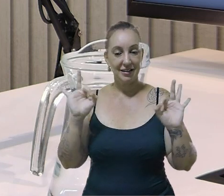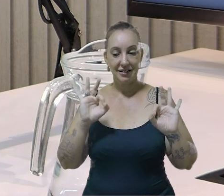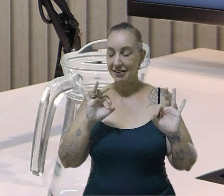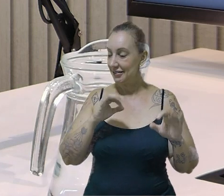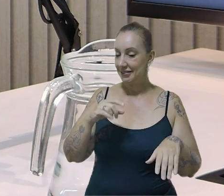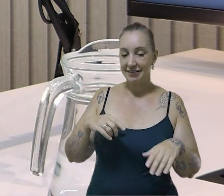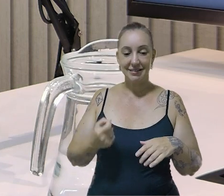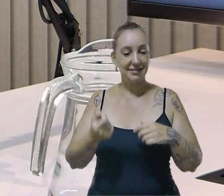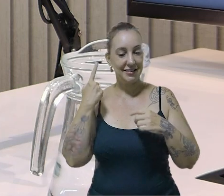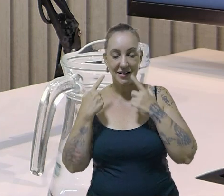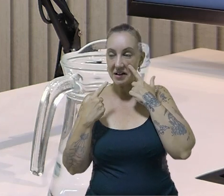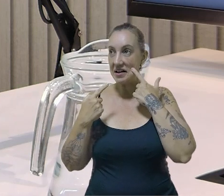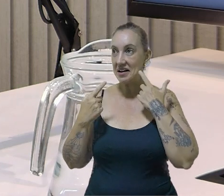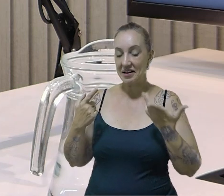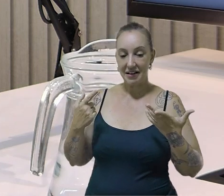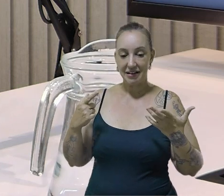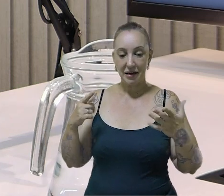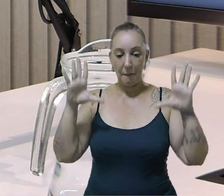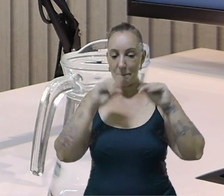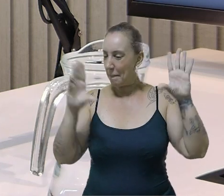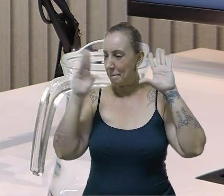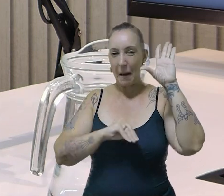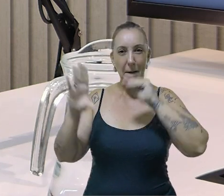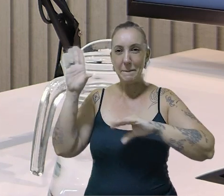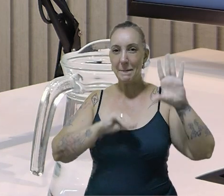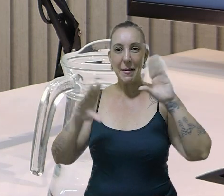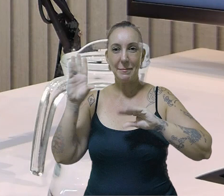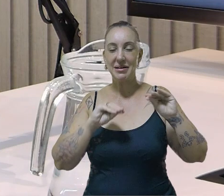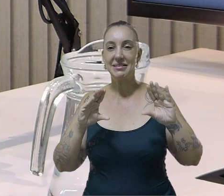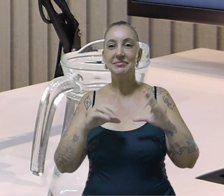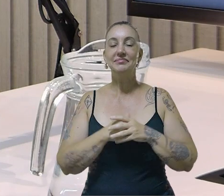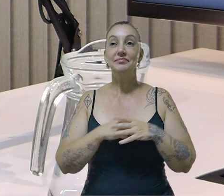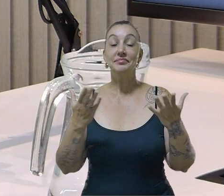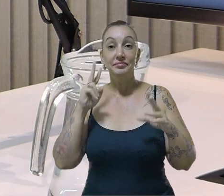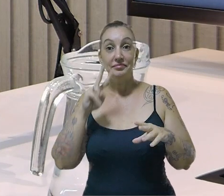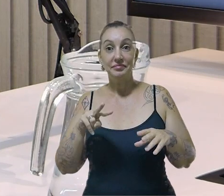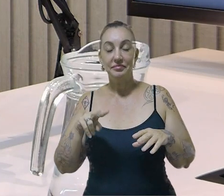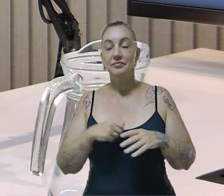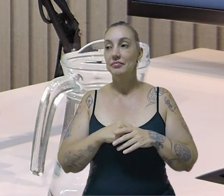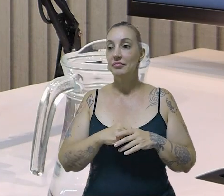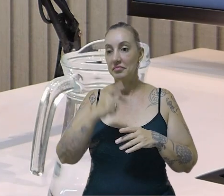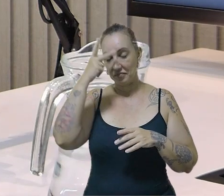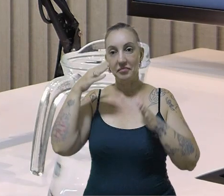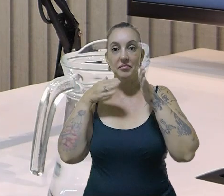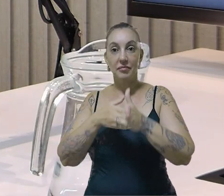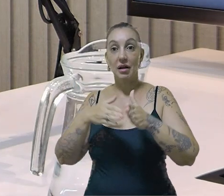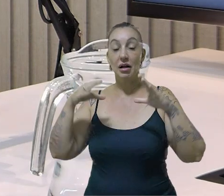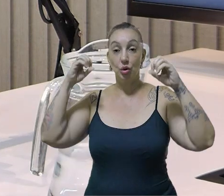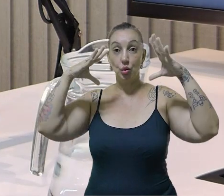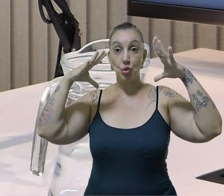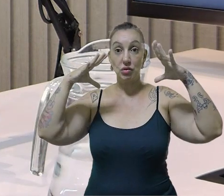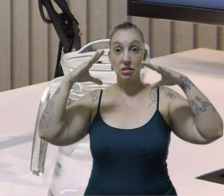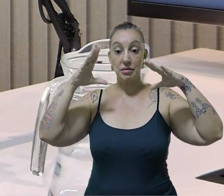uma maluquice de uma pisca uma coisa então hoje você vê artistas que tão muito fiéis com iluminadores